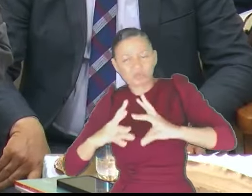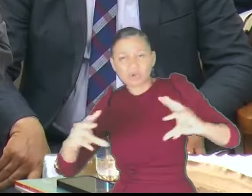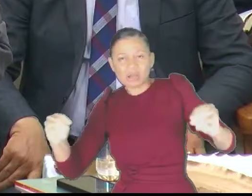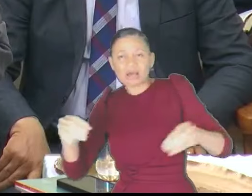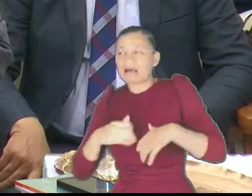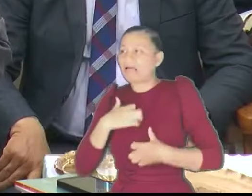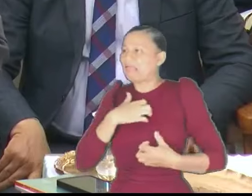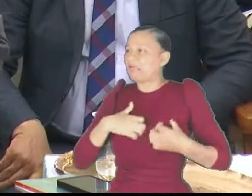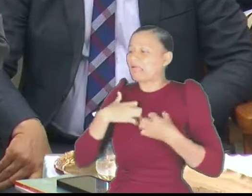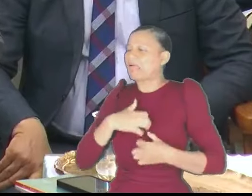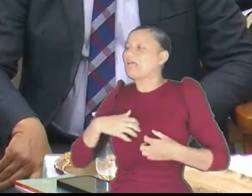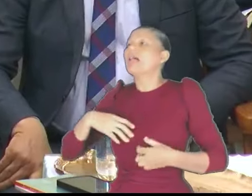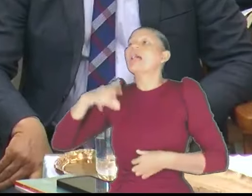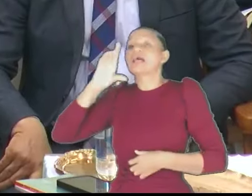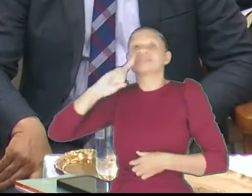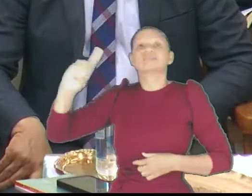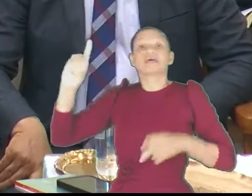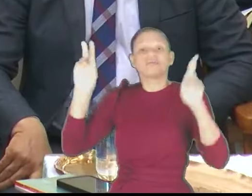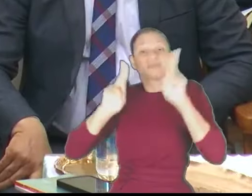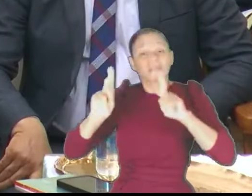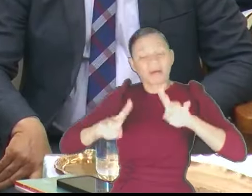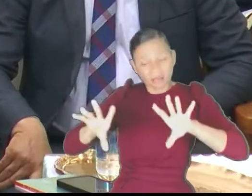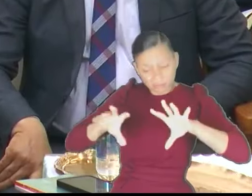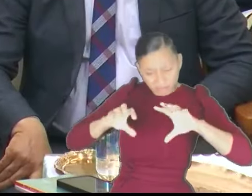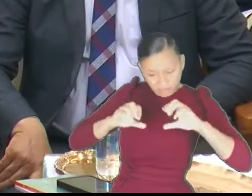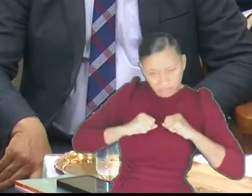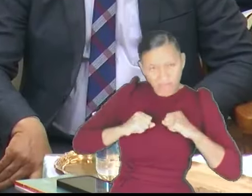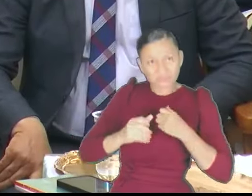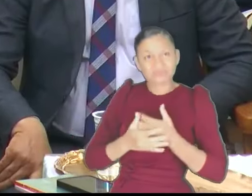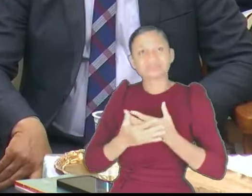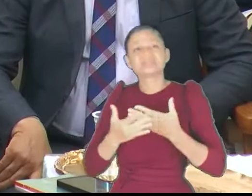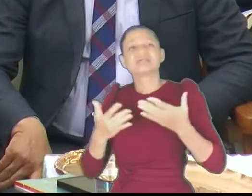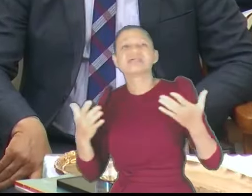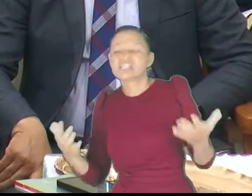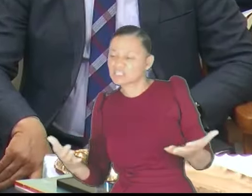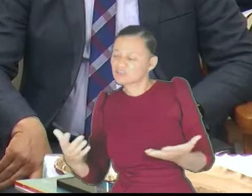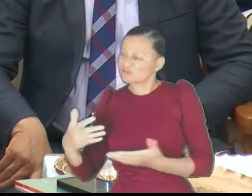Shalom. Eu estou em guerra, não tem problema, eu sou a tua bandeira.